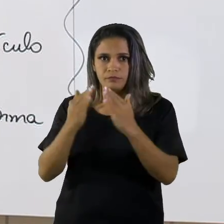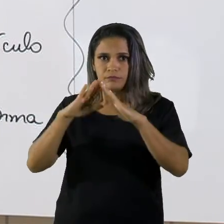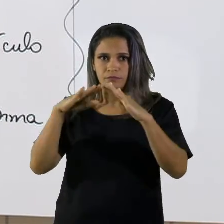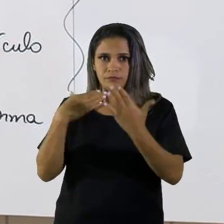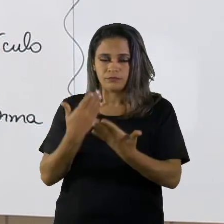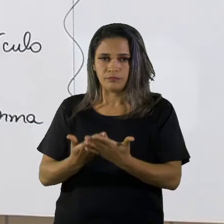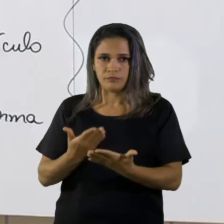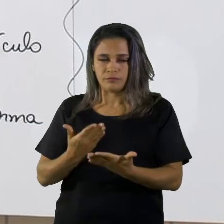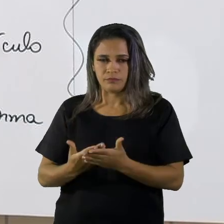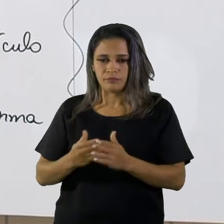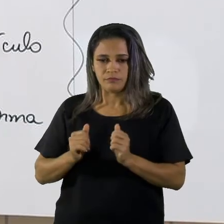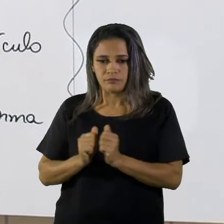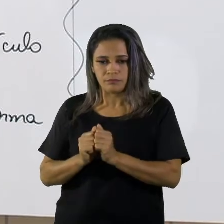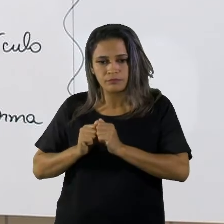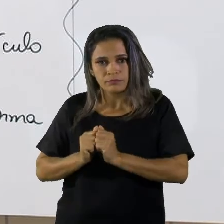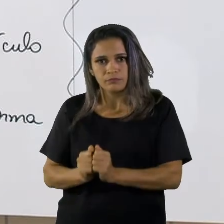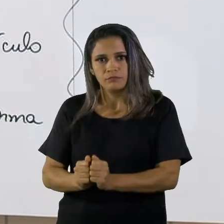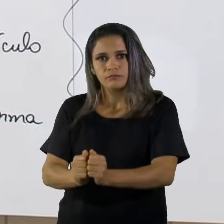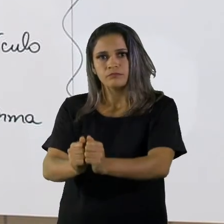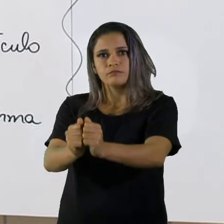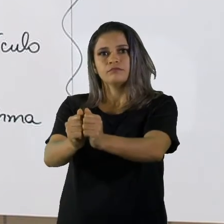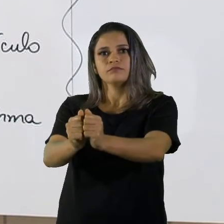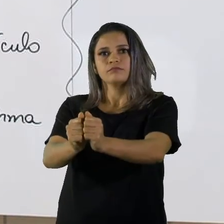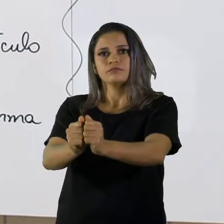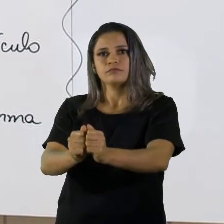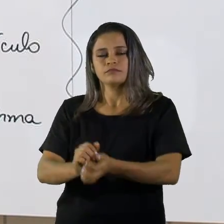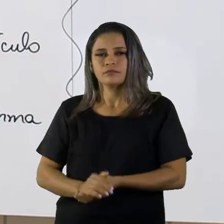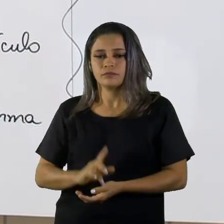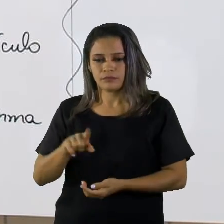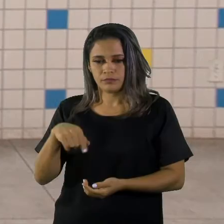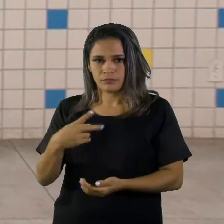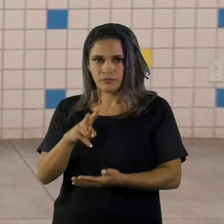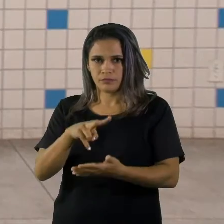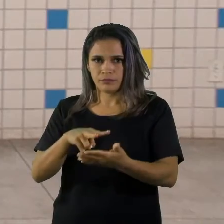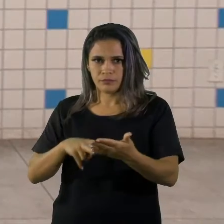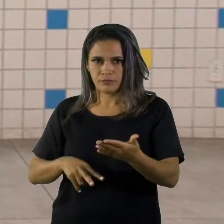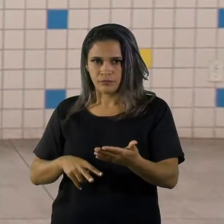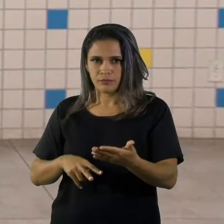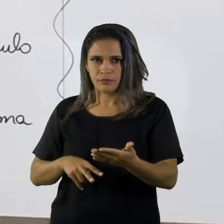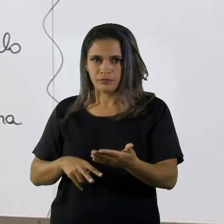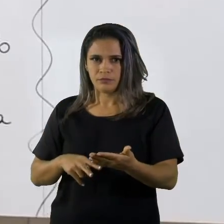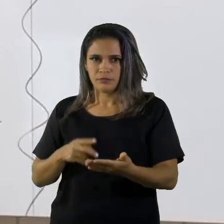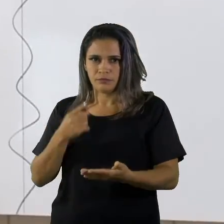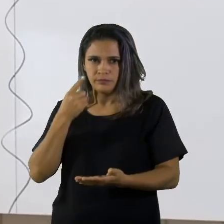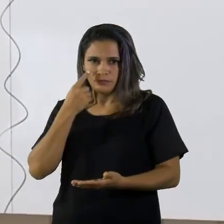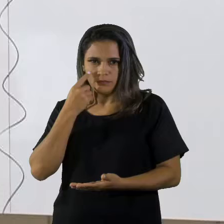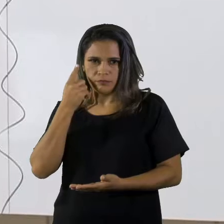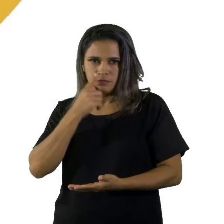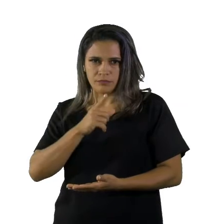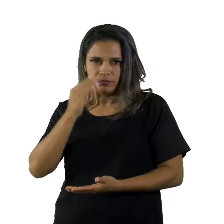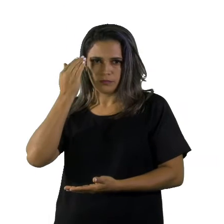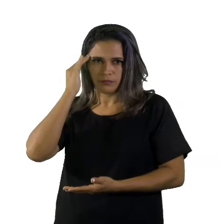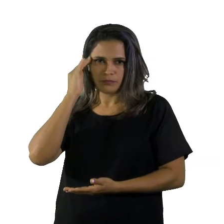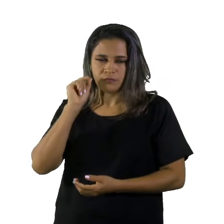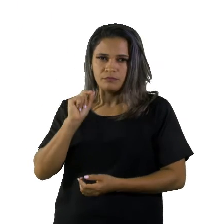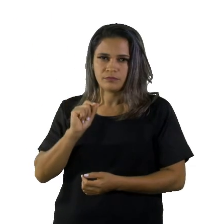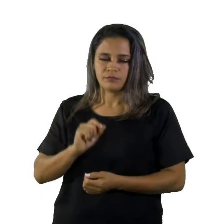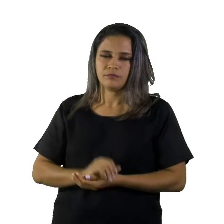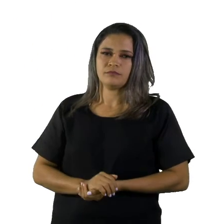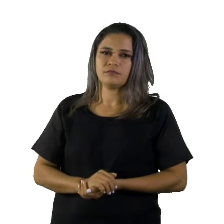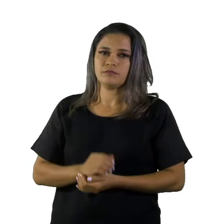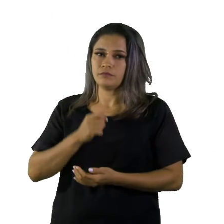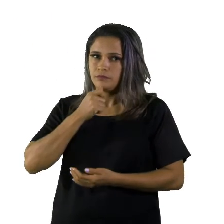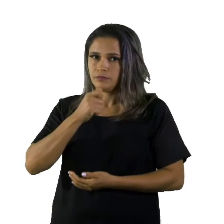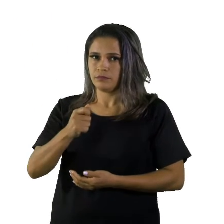devem andar juntas. Depois dessa leitura, o que vocês conseguiram entender da entrevista?